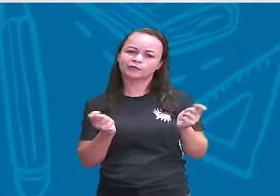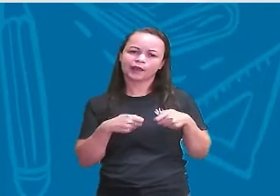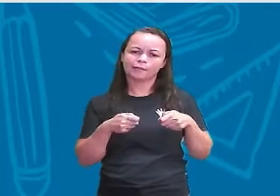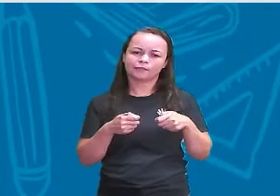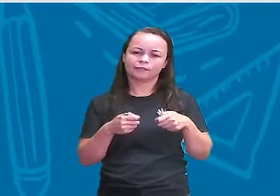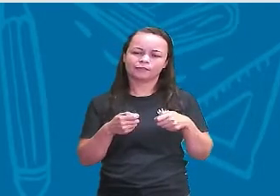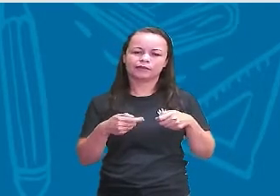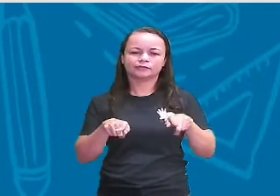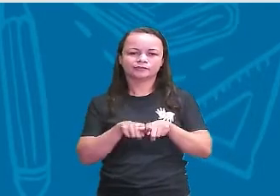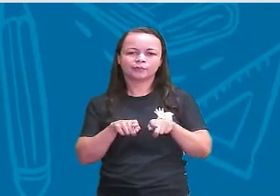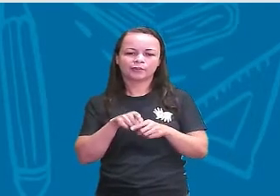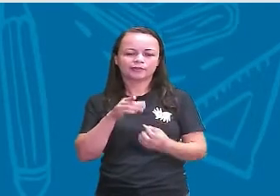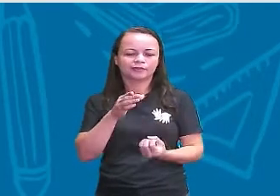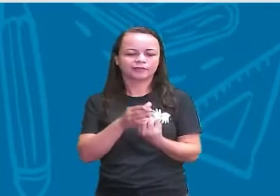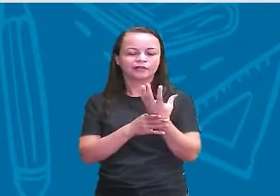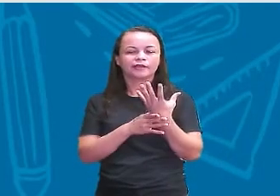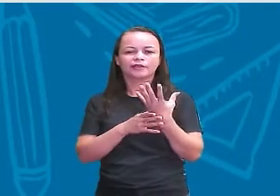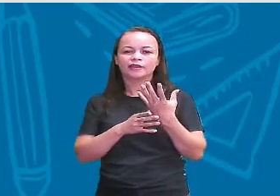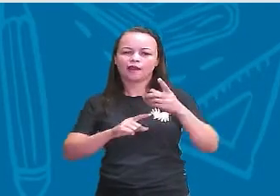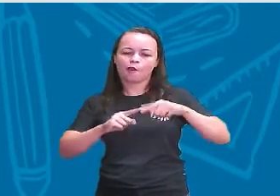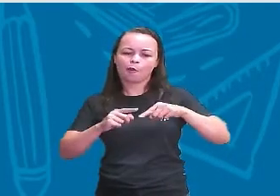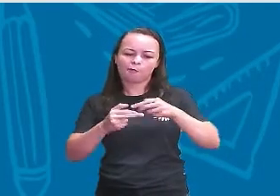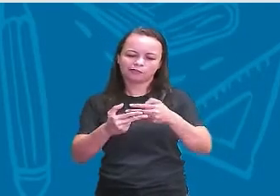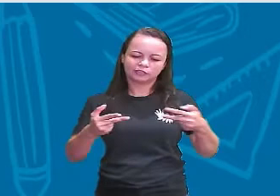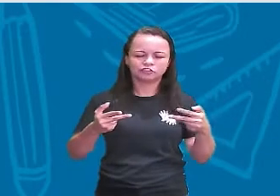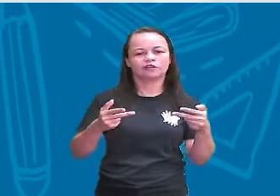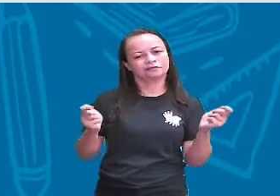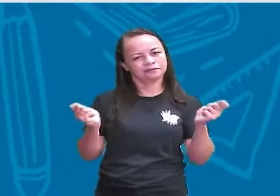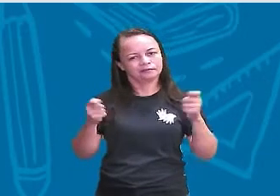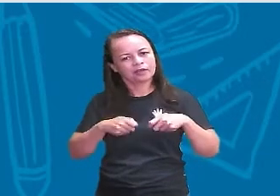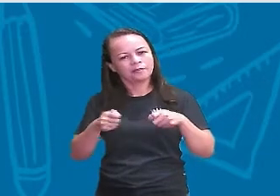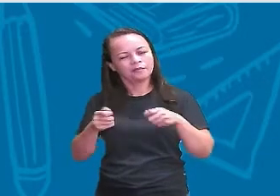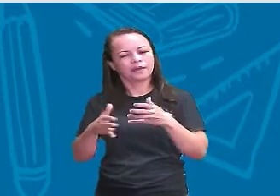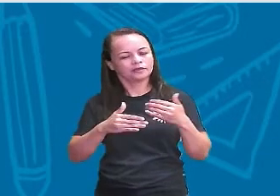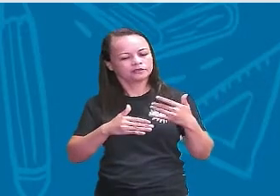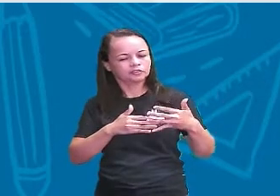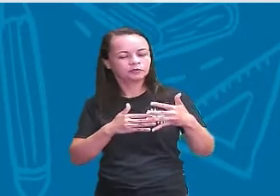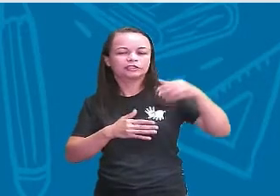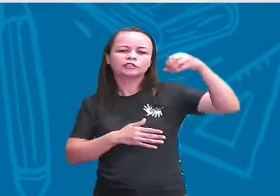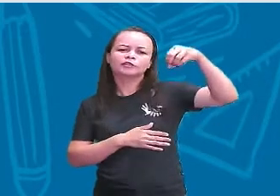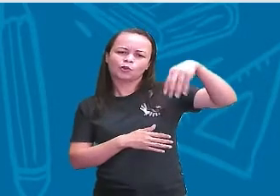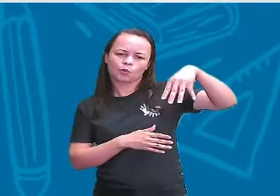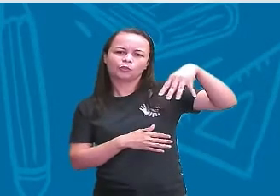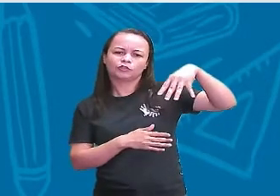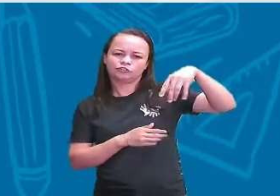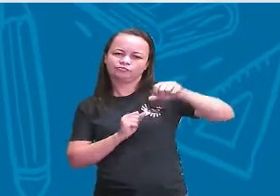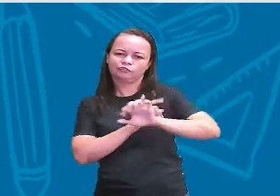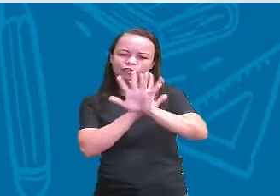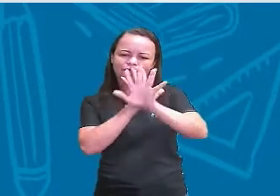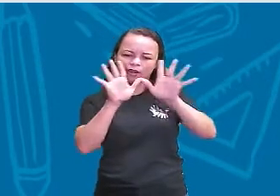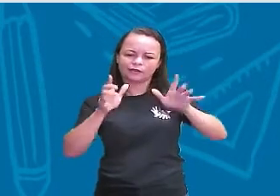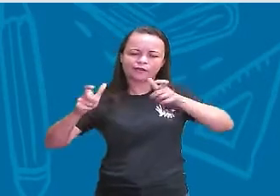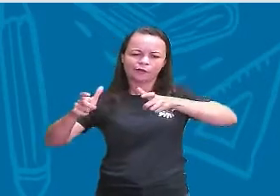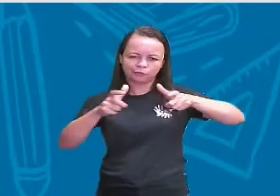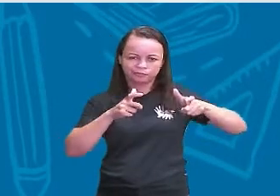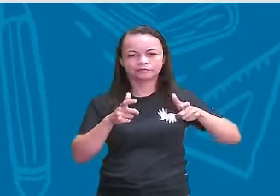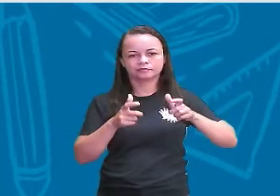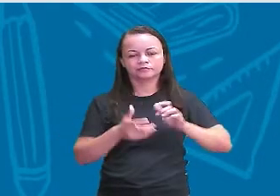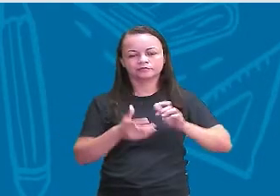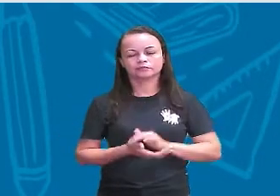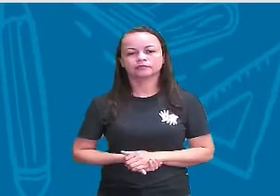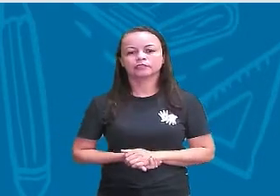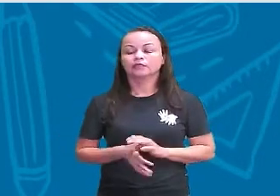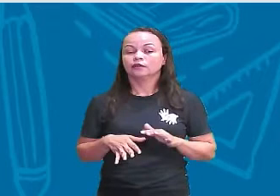de inventar objetos capazes de emitir luz, tá certo? De clarear os ambientes. E aí